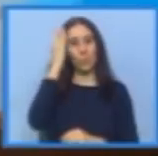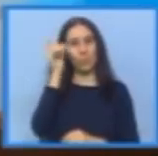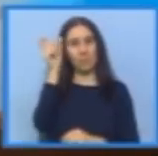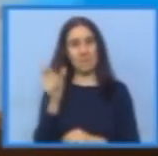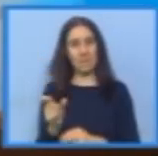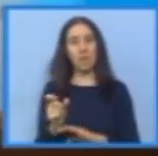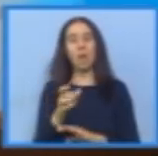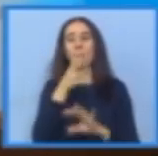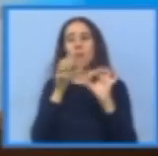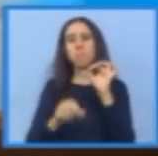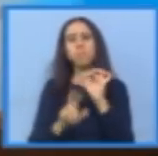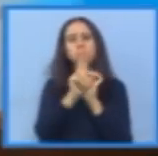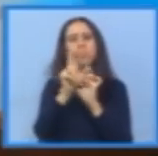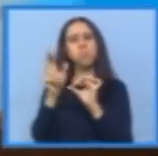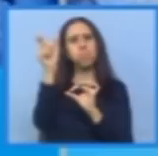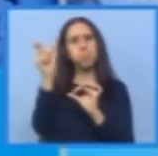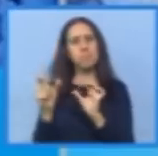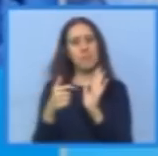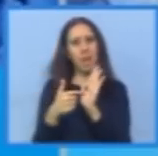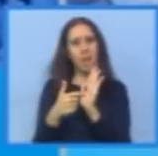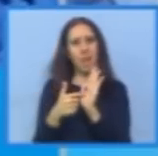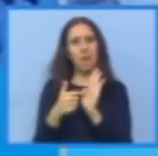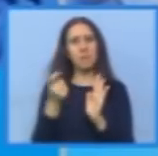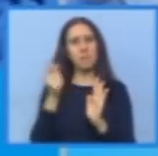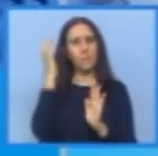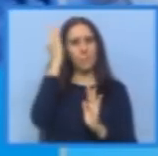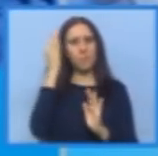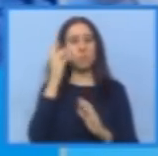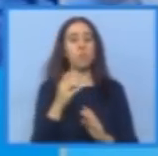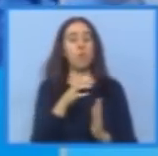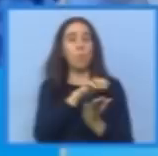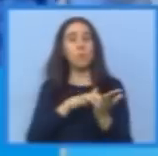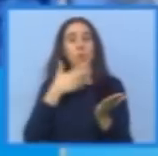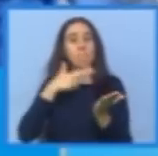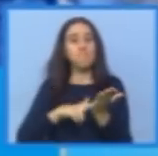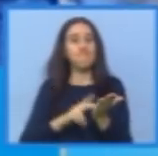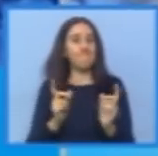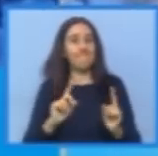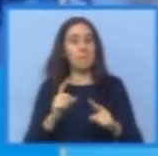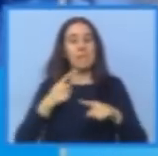lá. E eu não sei os originais, nem sequer consigo dominar muito bem o